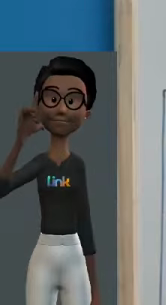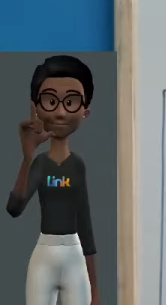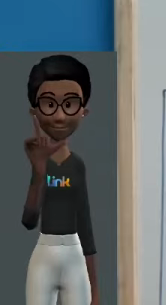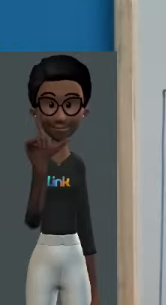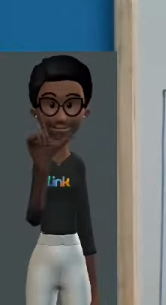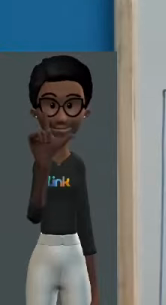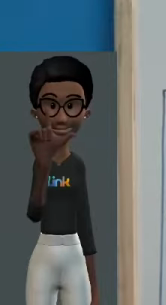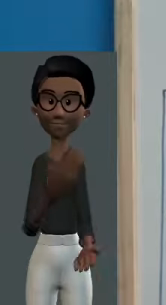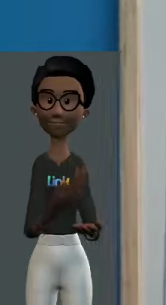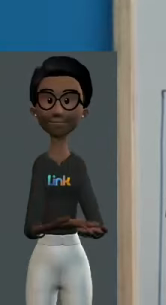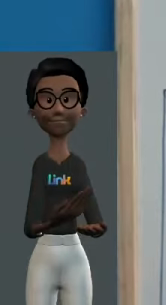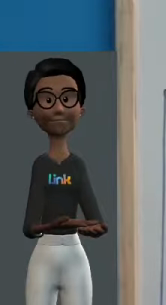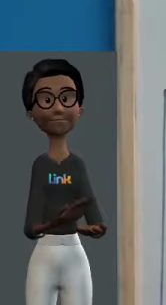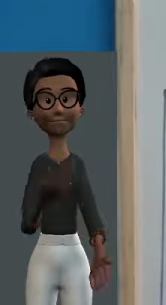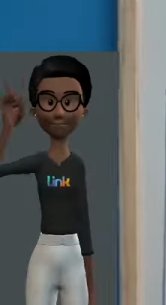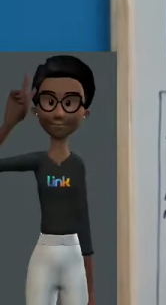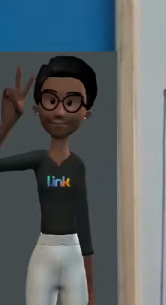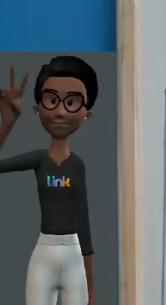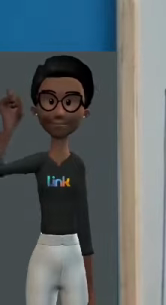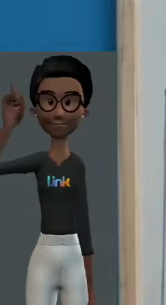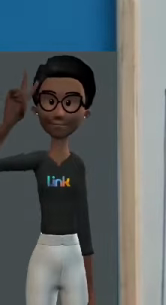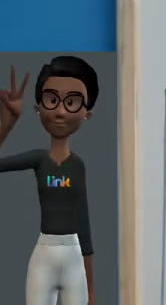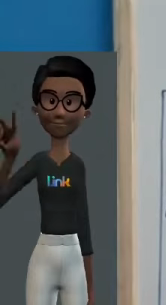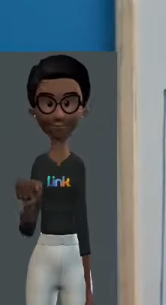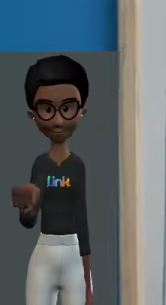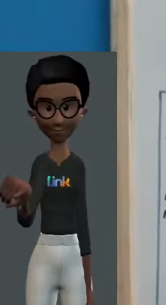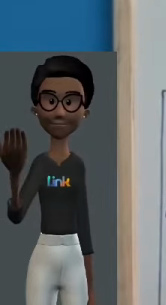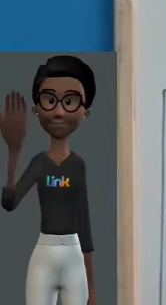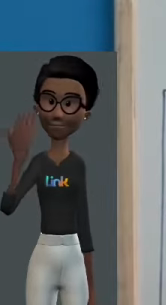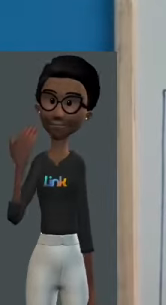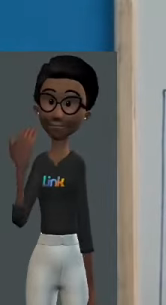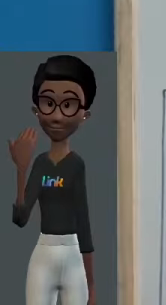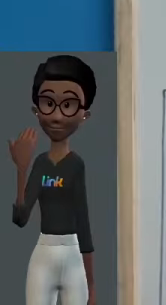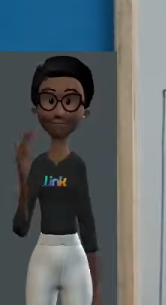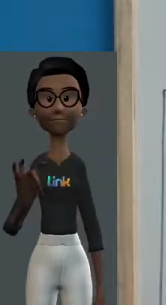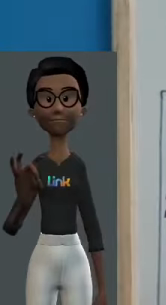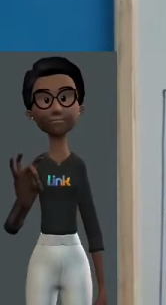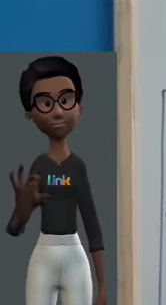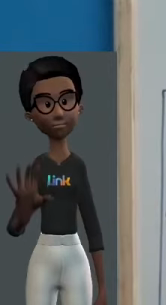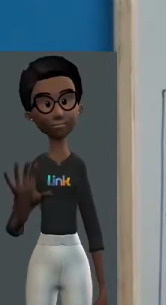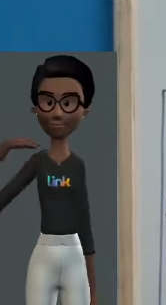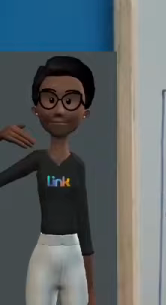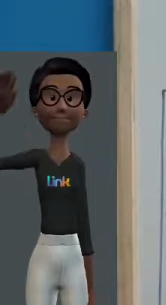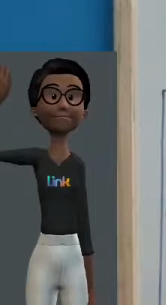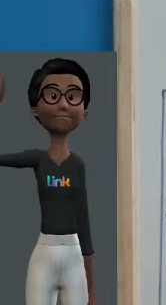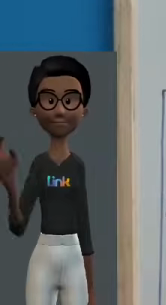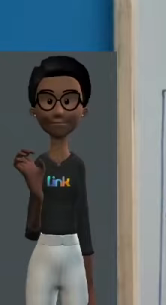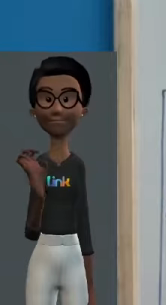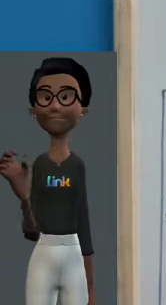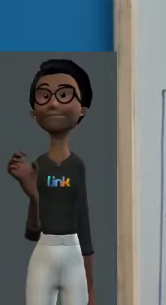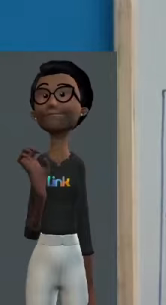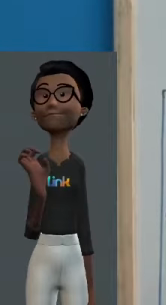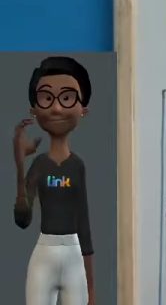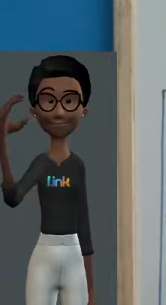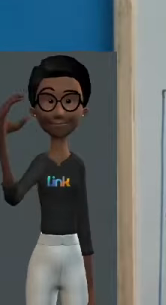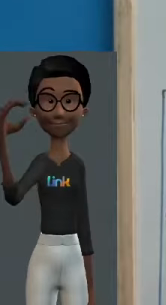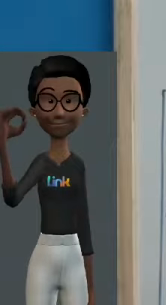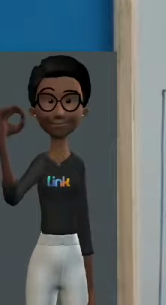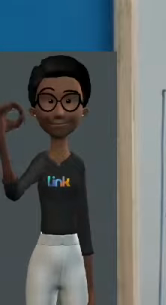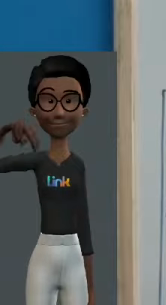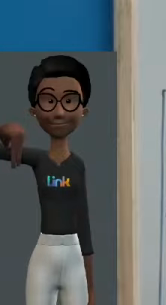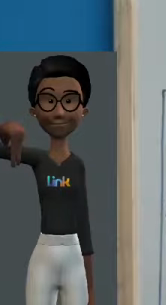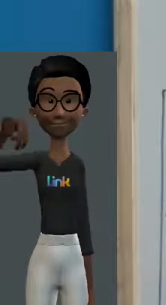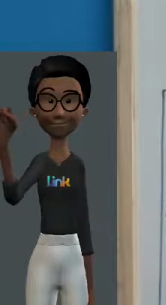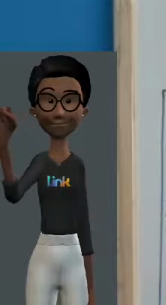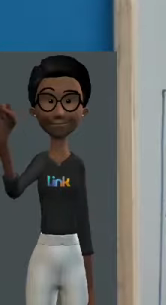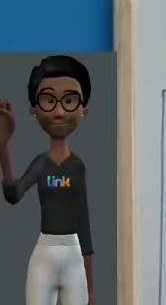Sócrates vem de Platão, dos seus escritos, que descreviam o trabalho e a vida de Sócrates. Sócrates mesmo